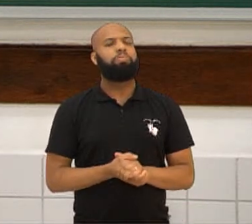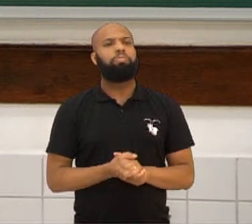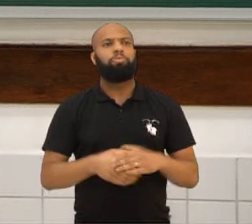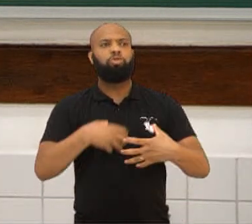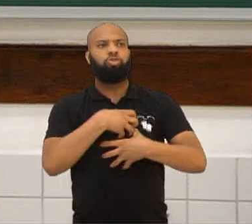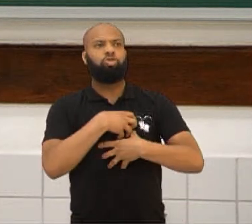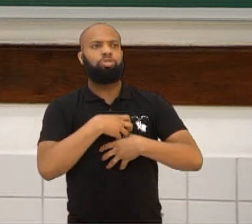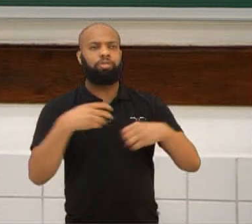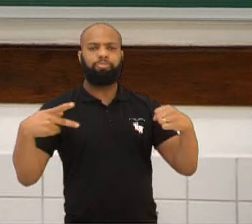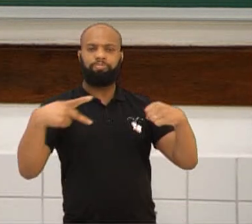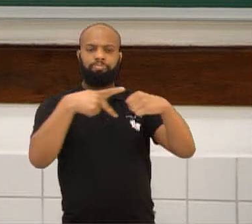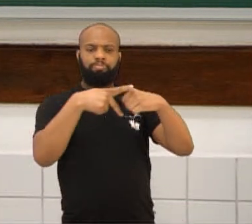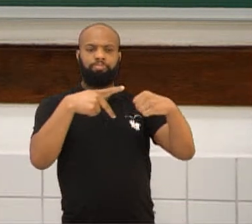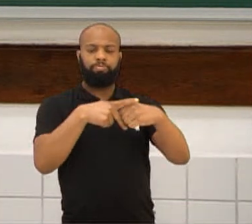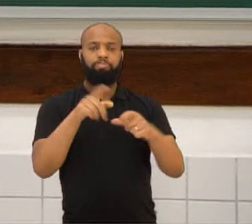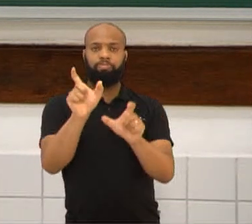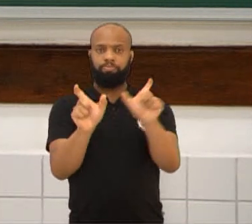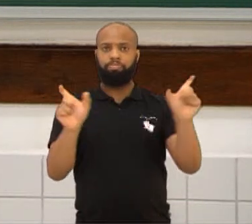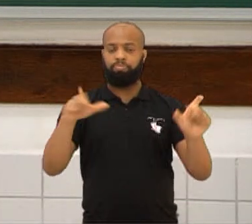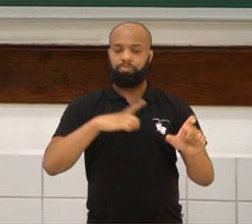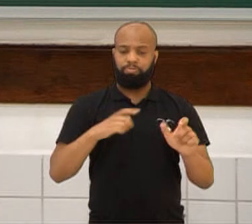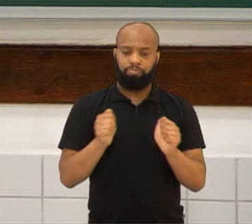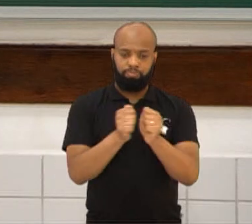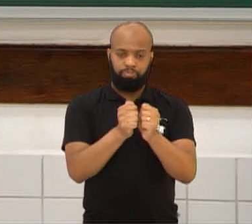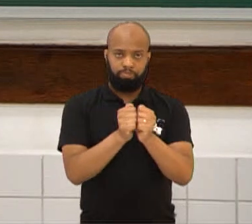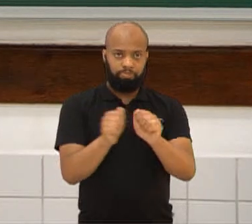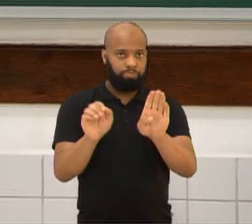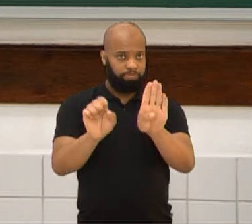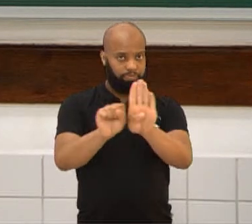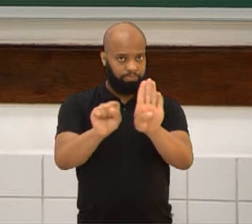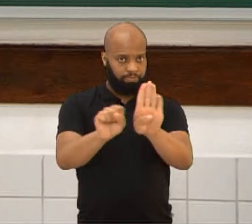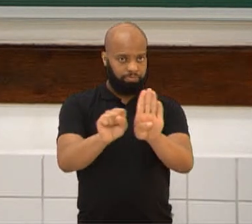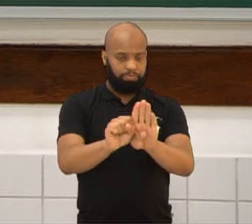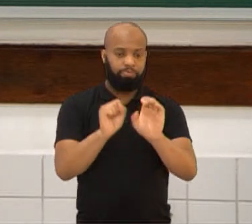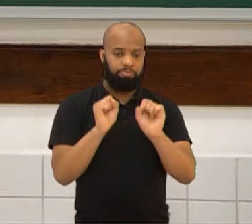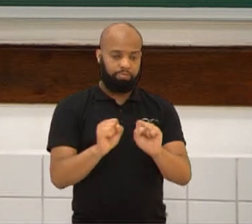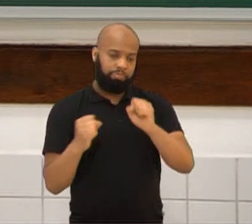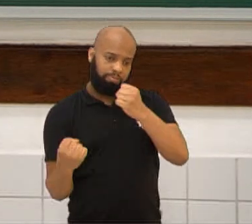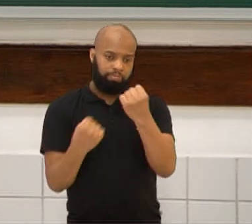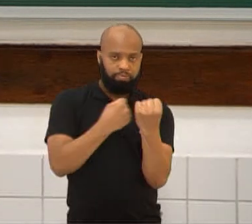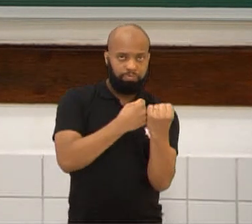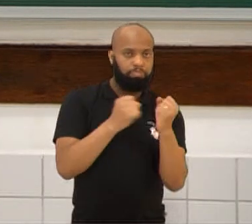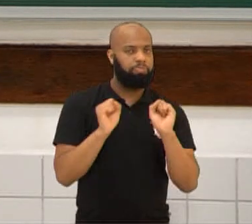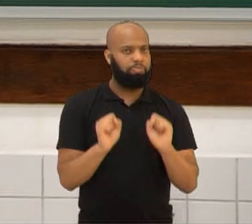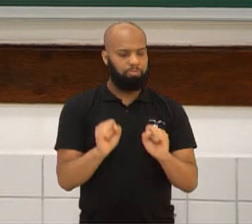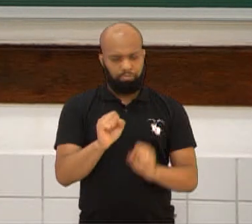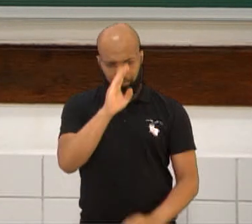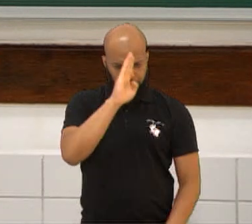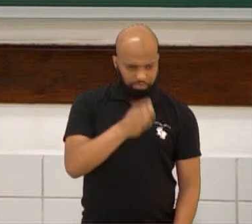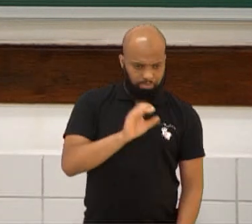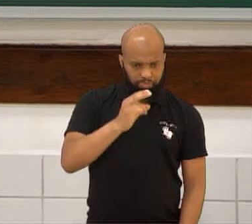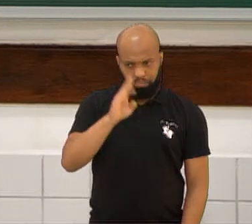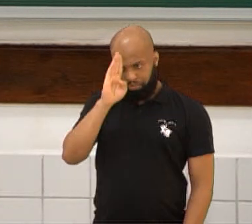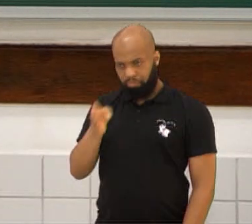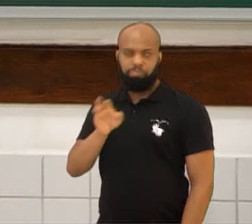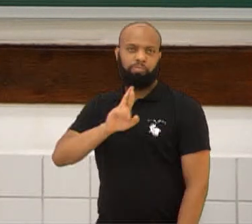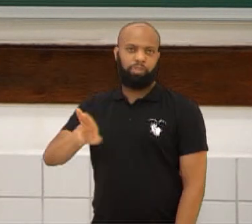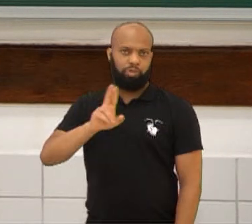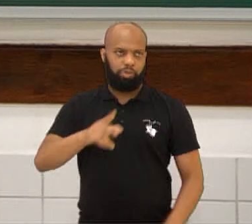Colocação pronominal. Pronomes são palavras que acompanham substantivos, podendo substituí-los, direta ou